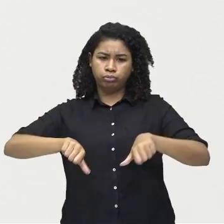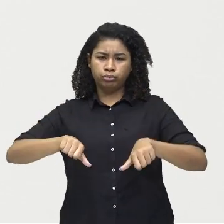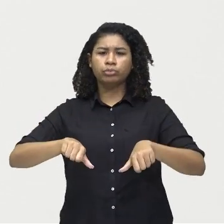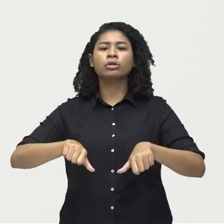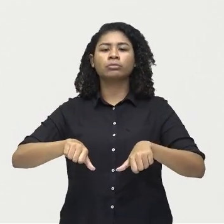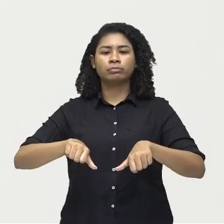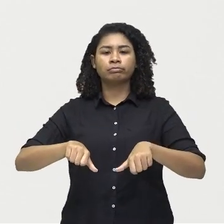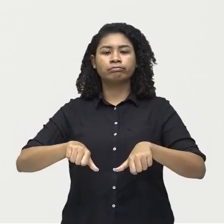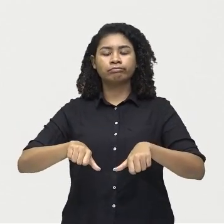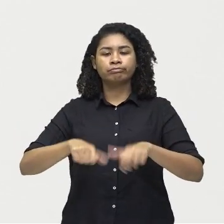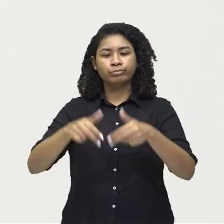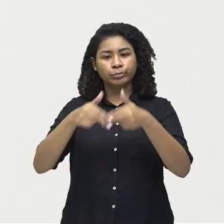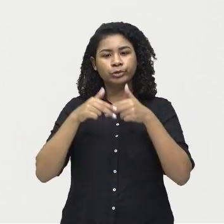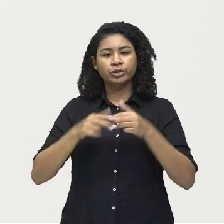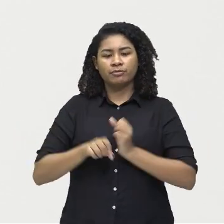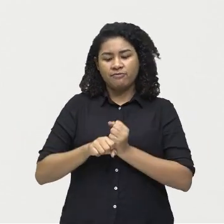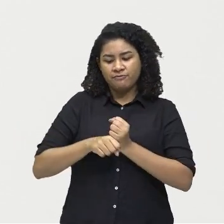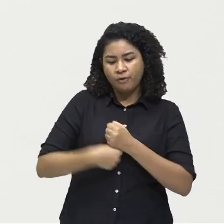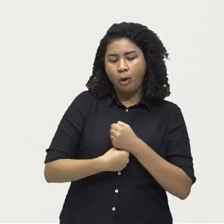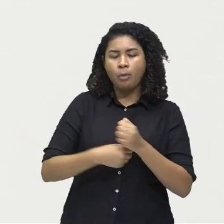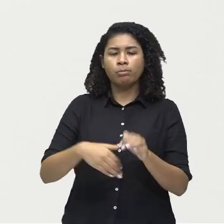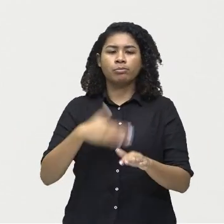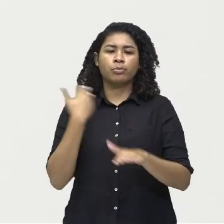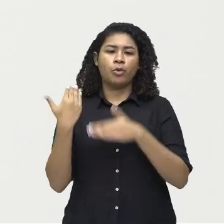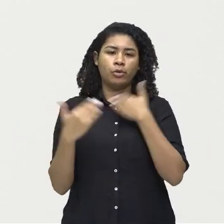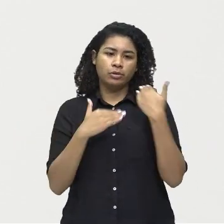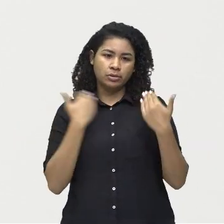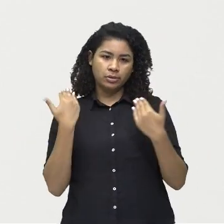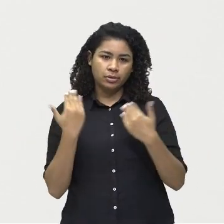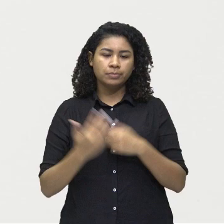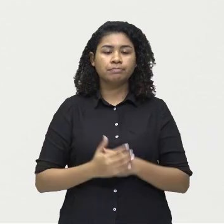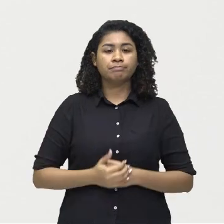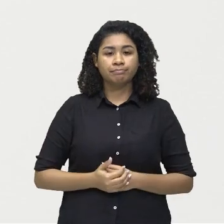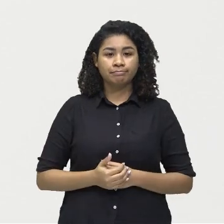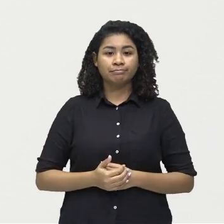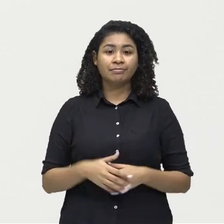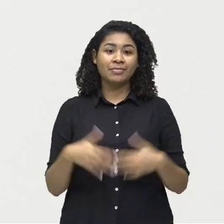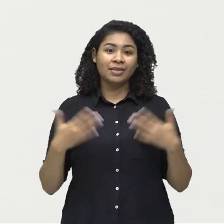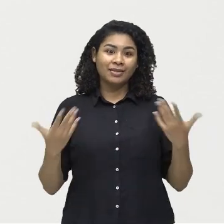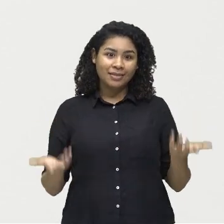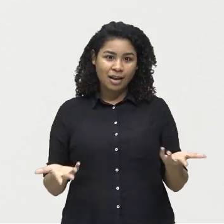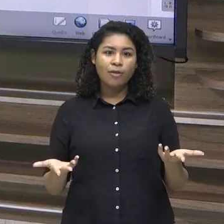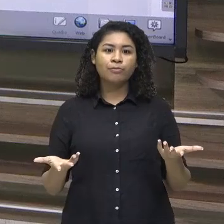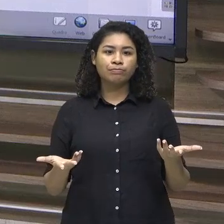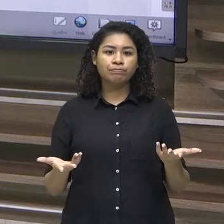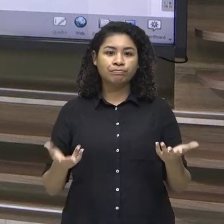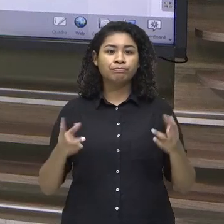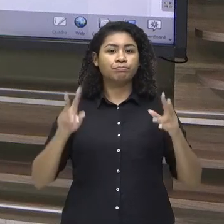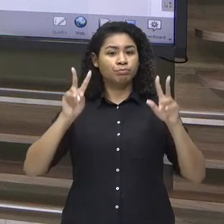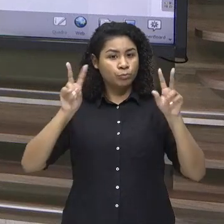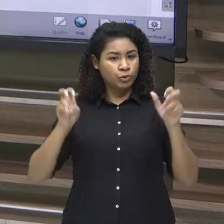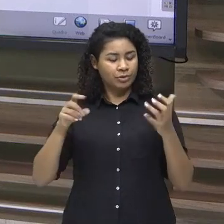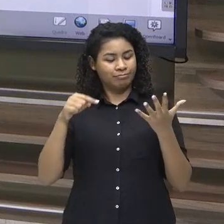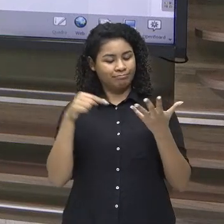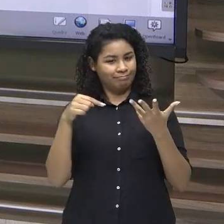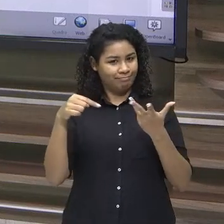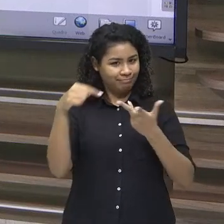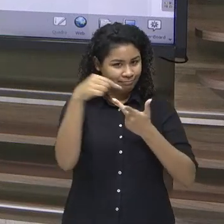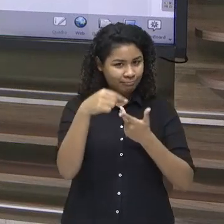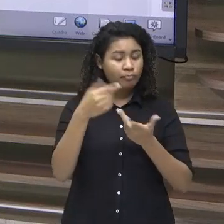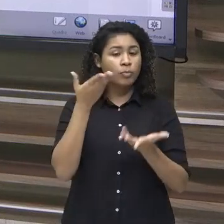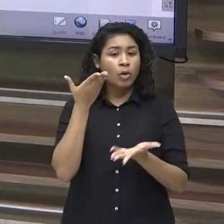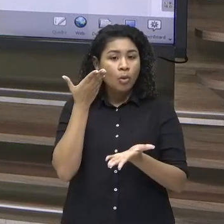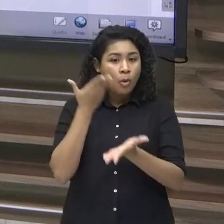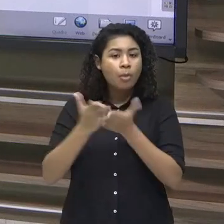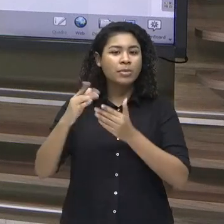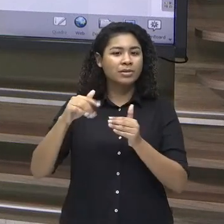gerou fome e mortes. Portanto, a gente vai, a partir desses motivos, nas próximas aulas, a gente vai